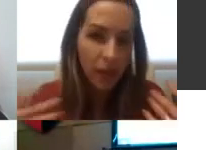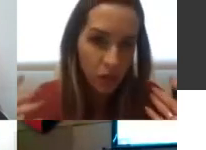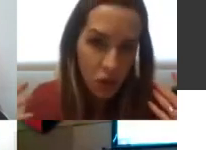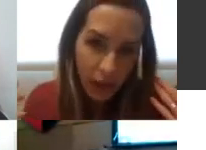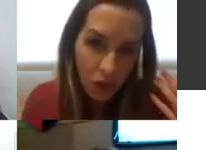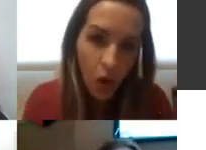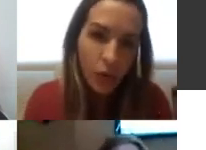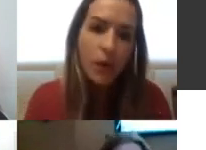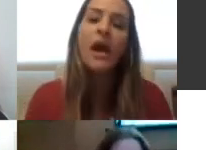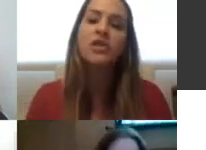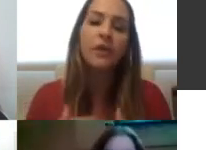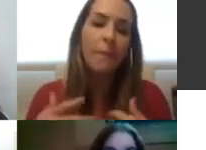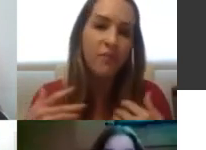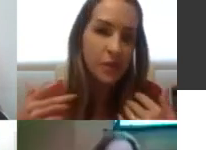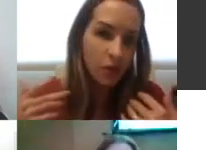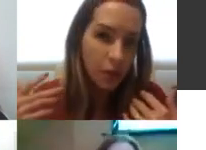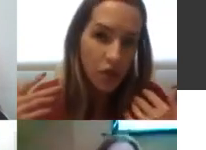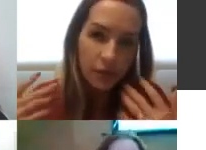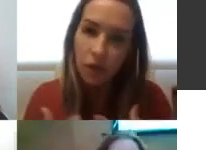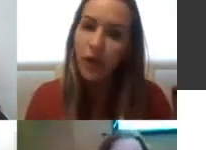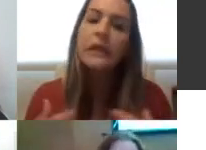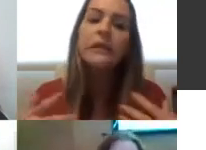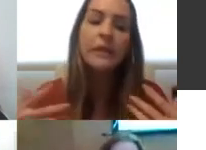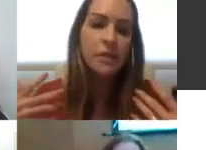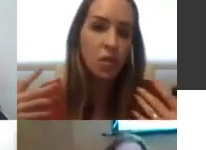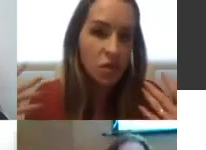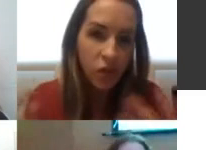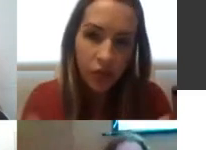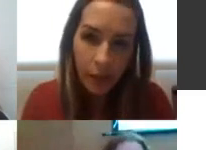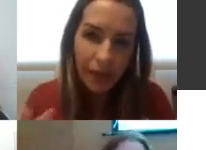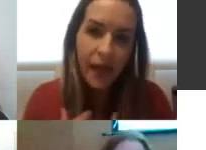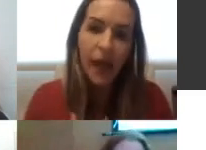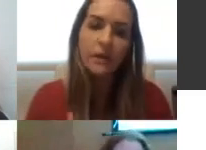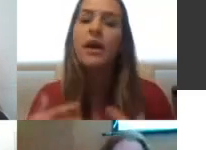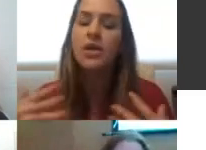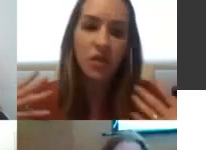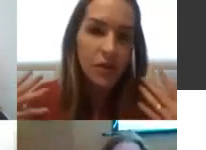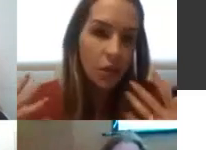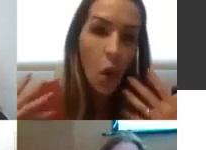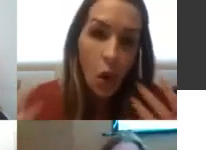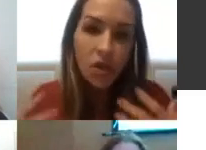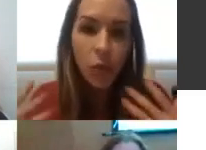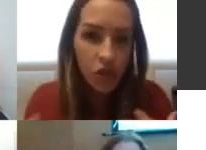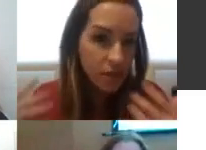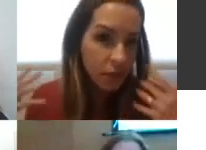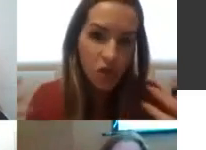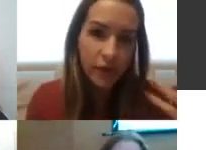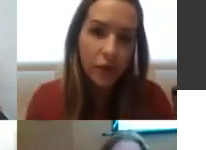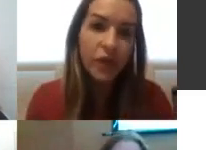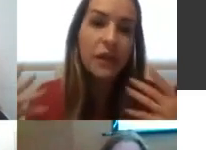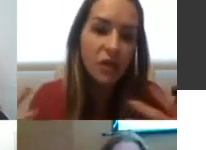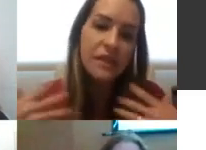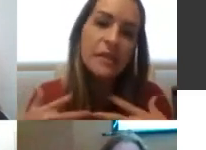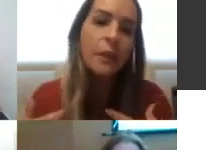busca ativa de sintomático respiratório a gente tá fazendo busca ativa de situações de vulnerabilidade a gente tá fazendo outras buscas